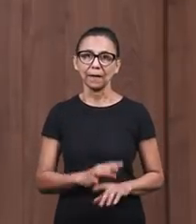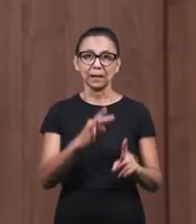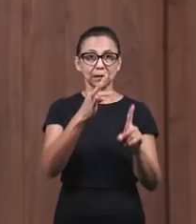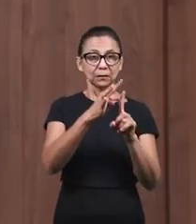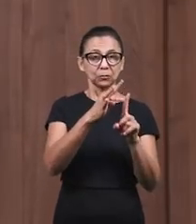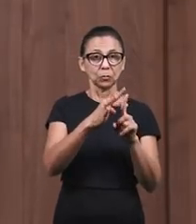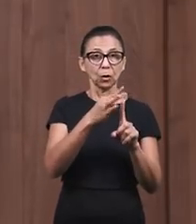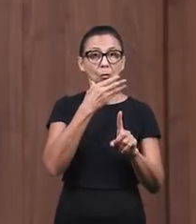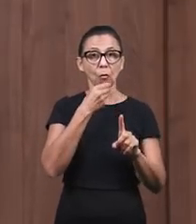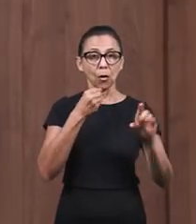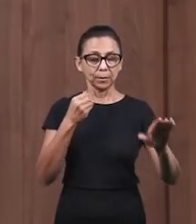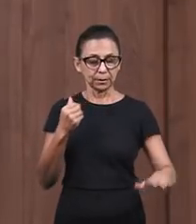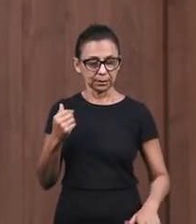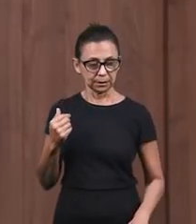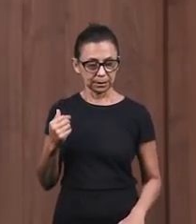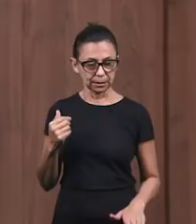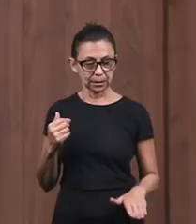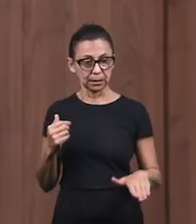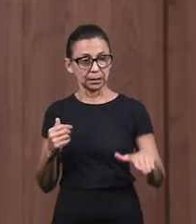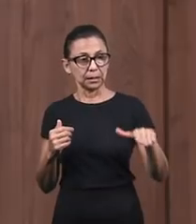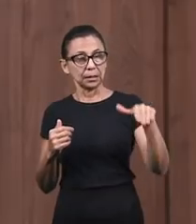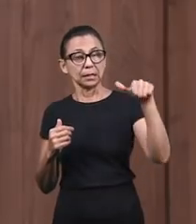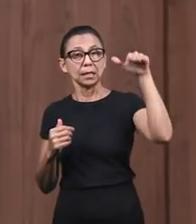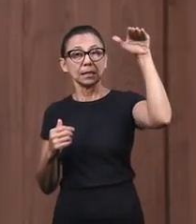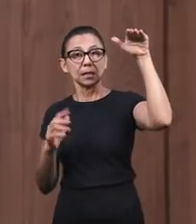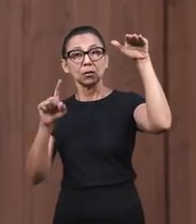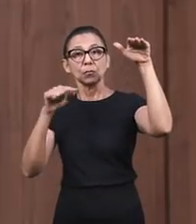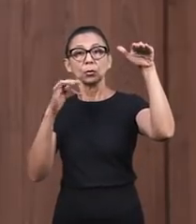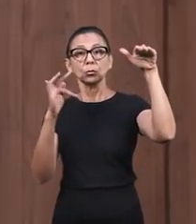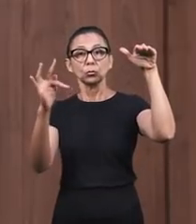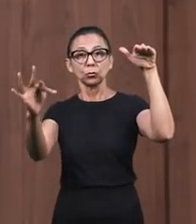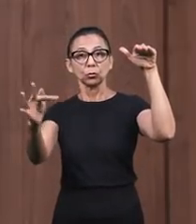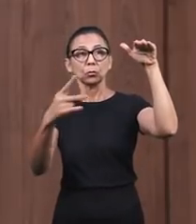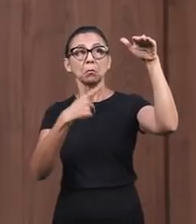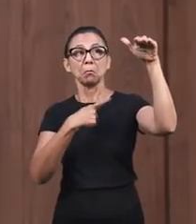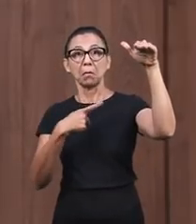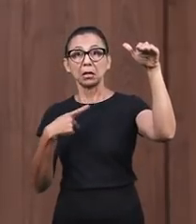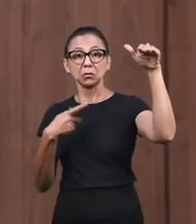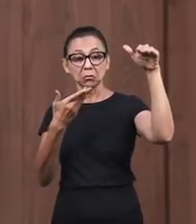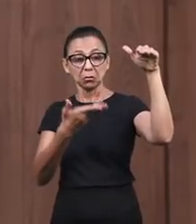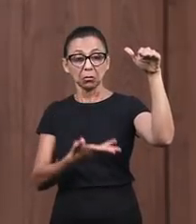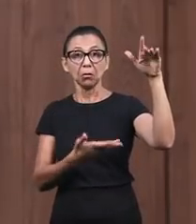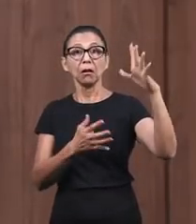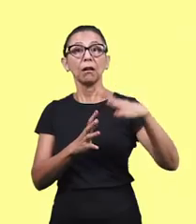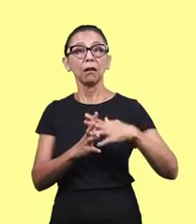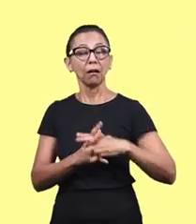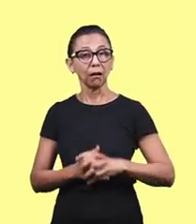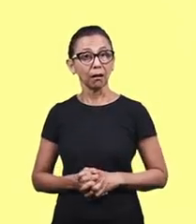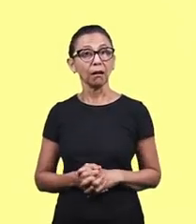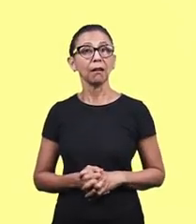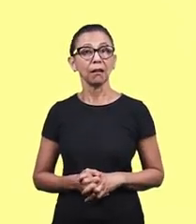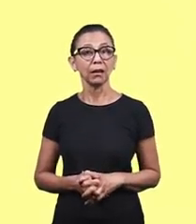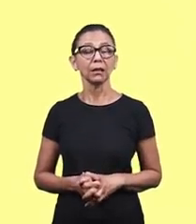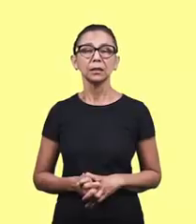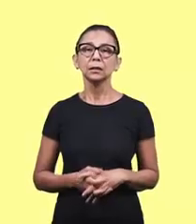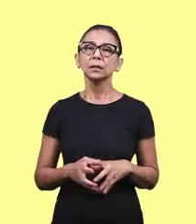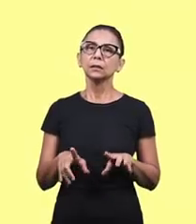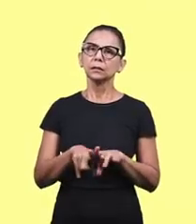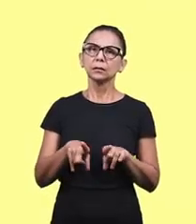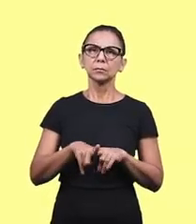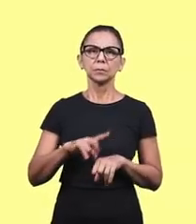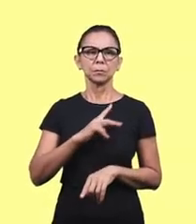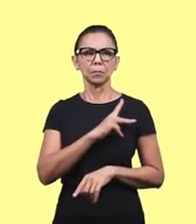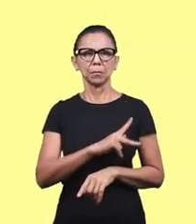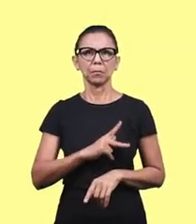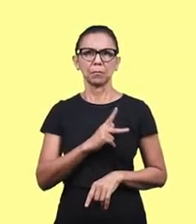ele continuou guardando a fé no seu coração. Assim como Paulo, eles guardaram a fé viva, a fé